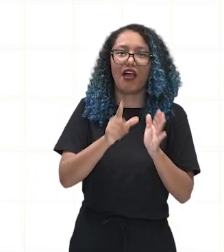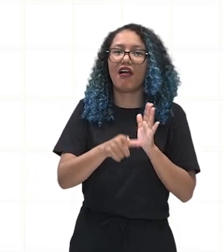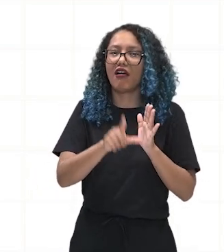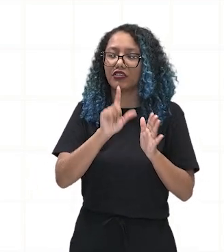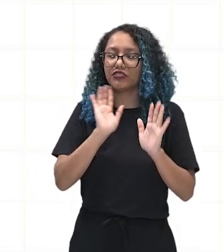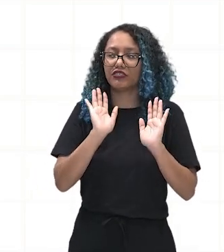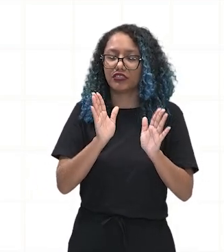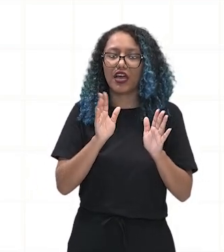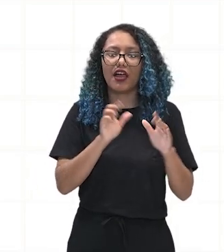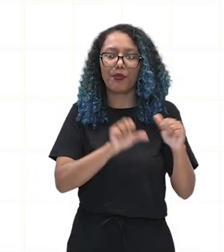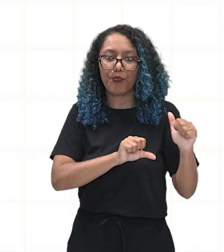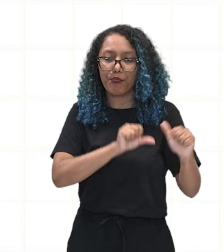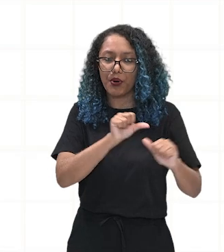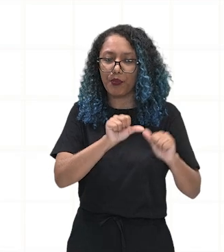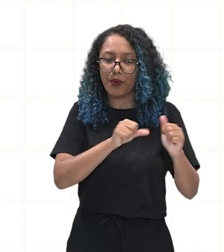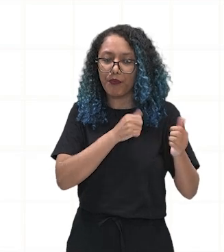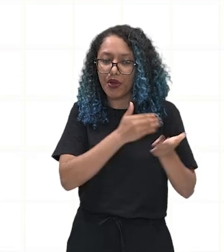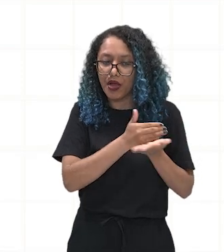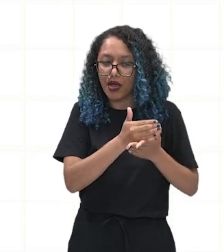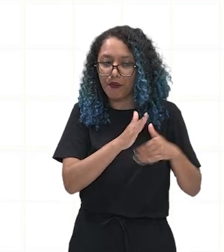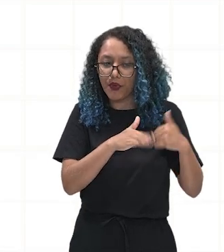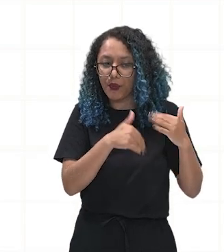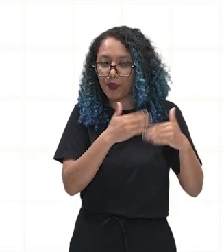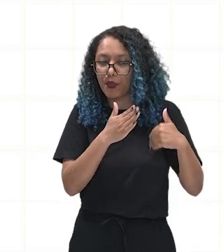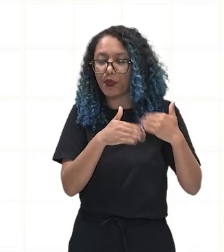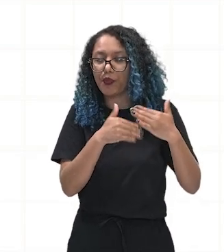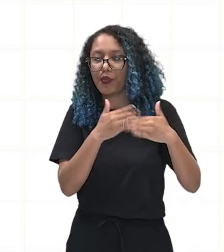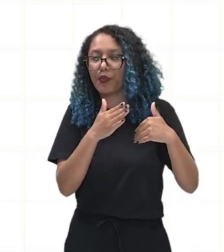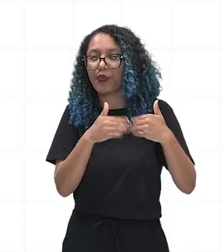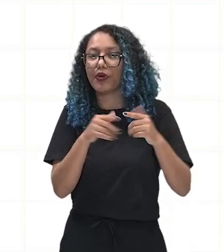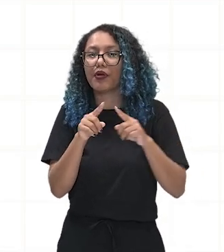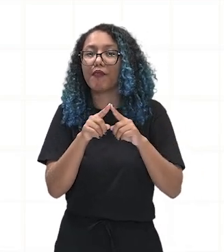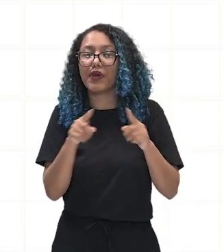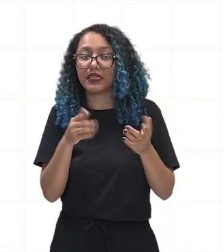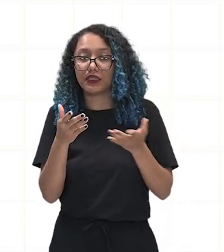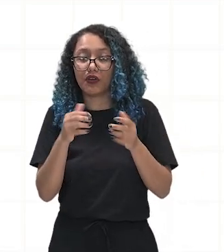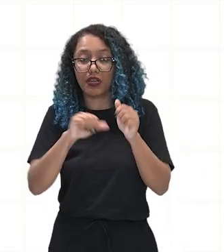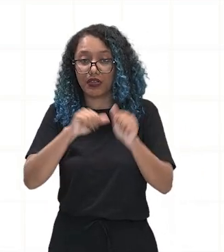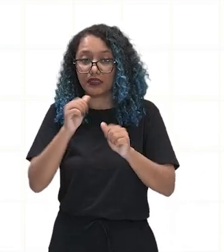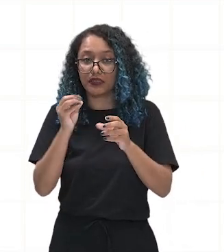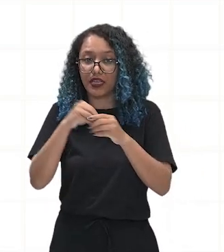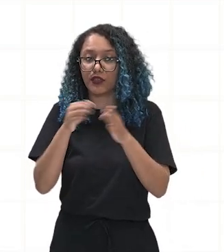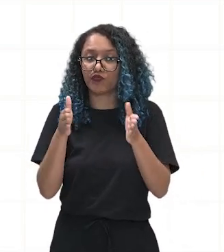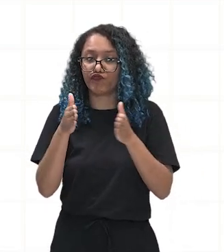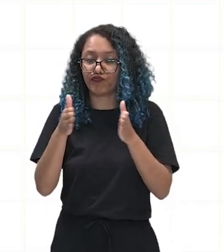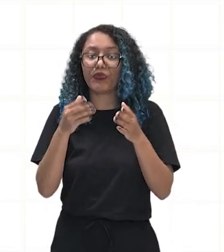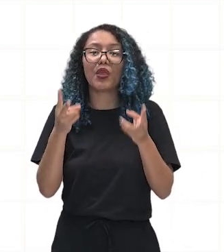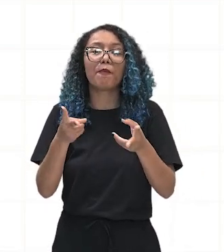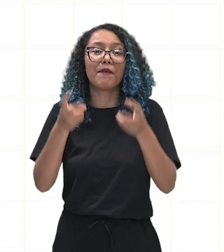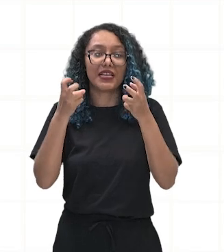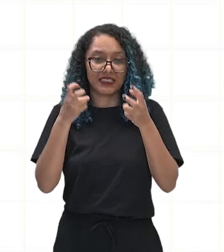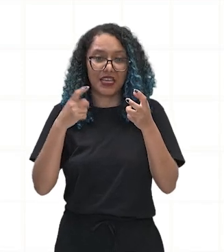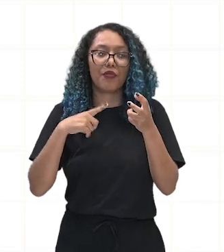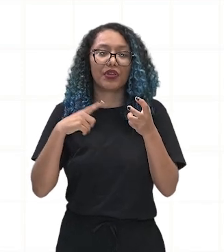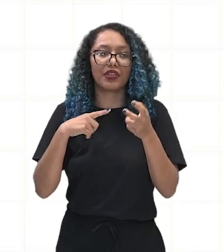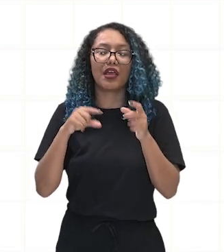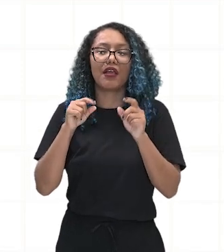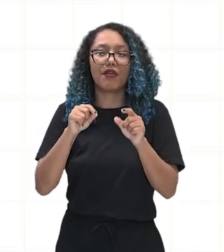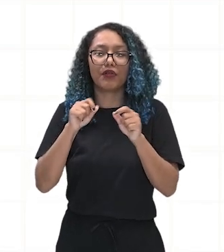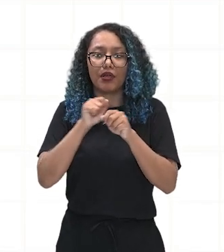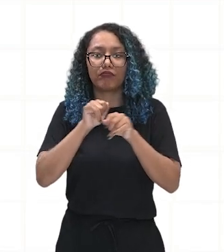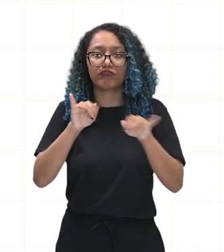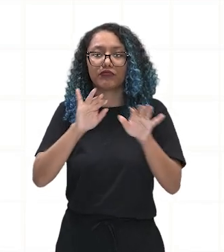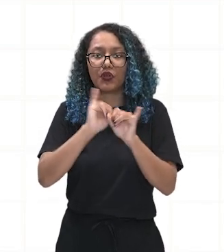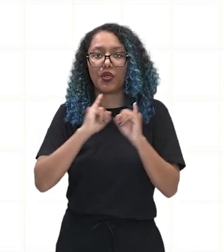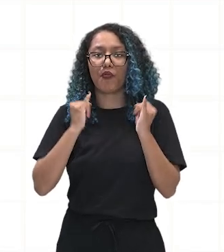tempo, há bastante tempo atrás, tá? E a gente percebe isso aqui com a expansão do Império Islâmico, lá durante